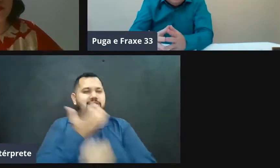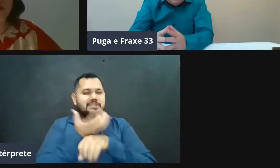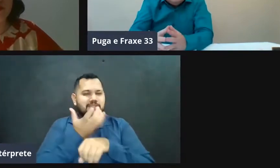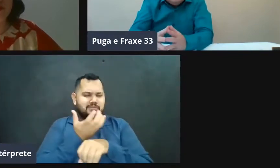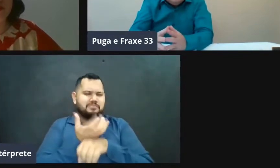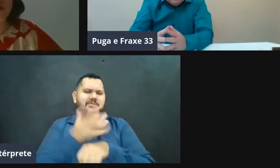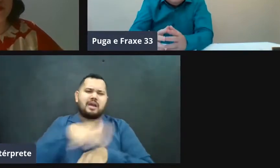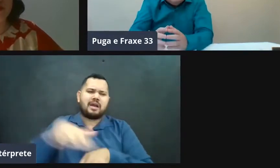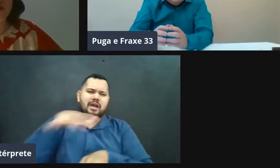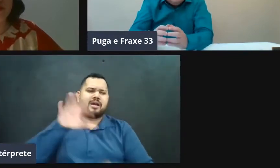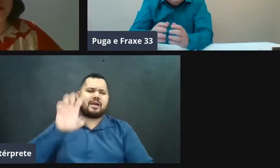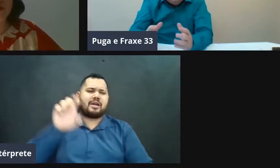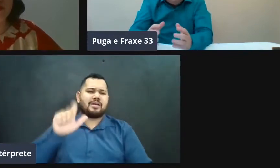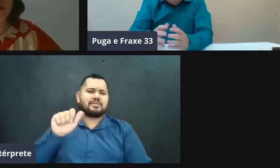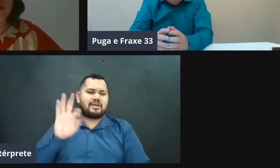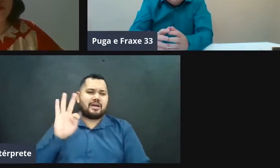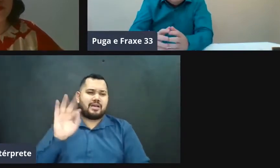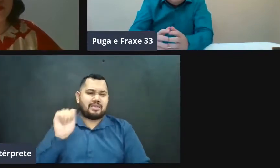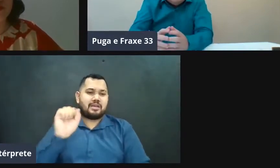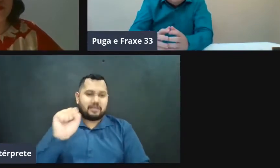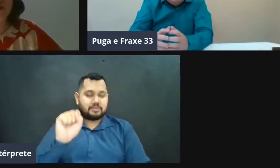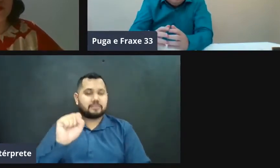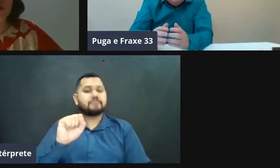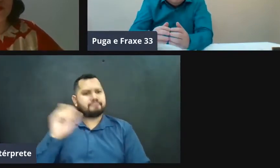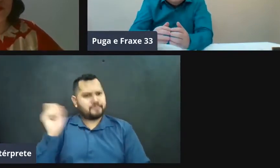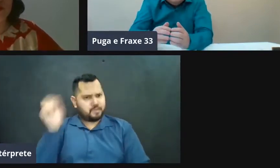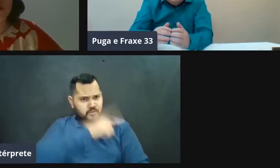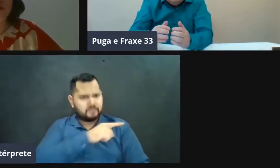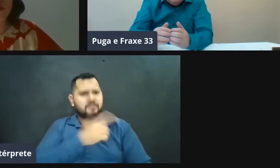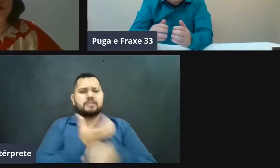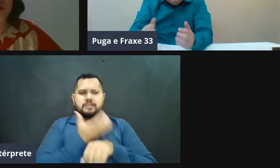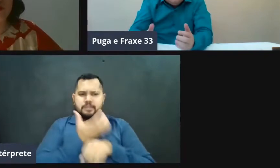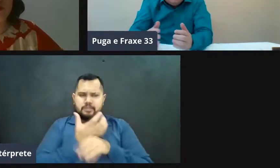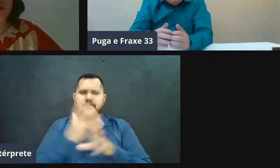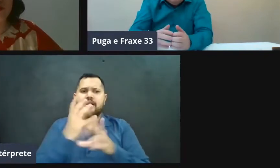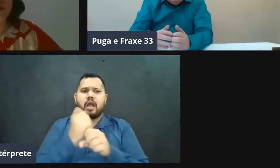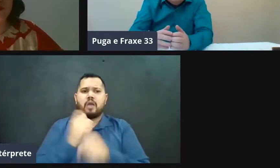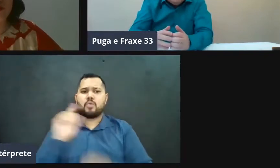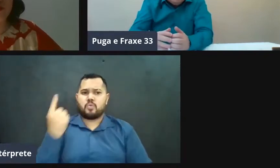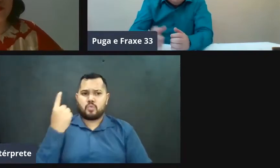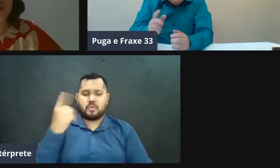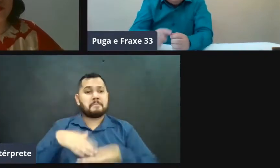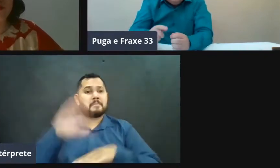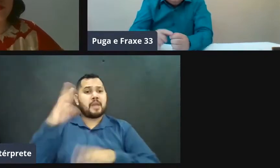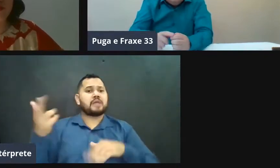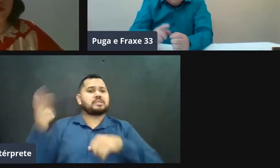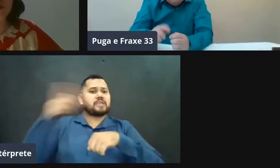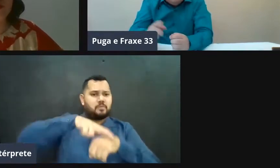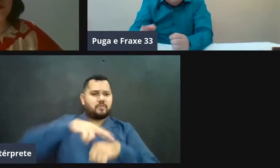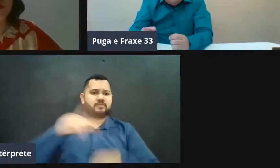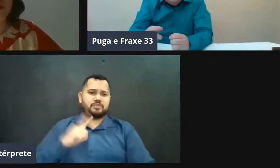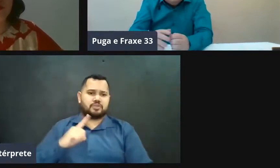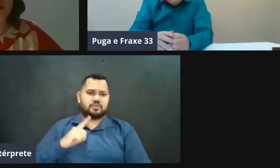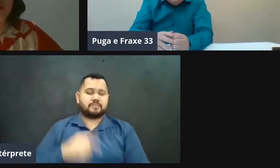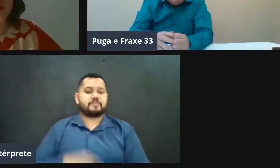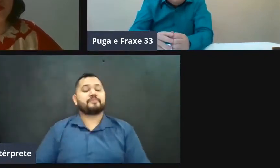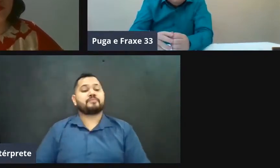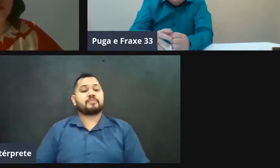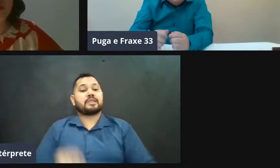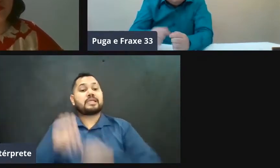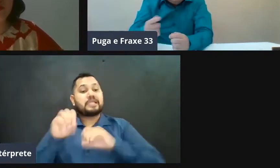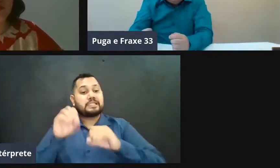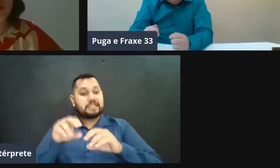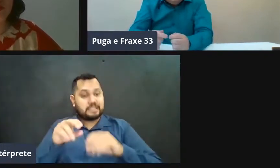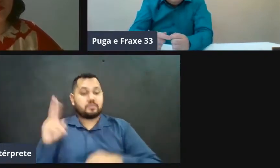principalmente nas áreas de exatas, eles têm dificuldade nessa disciplina, mas é das disciplinas que mais reprovam. O ensino remoto